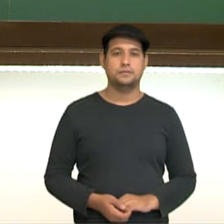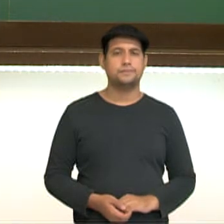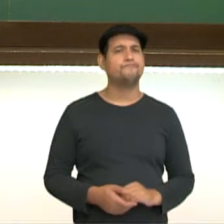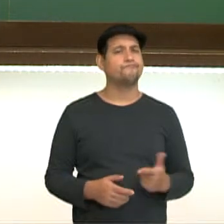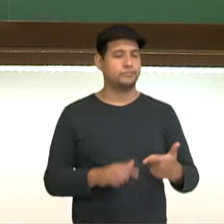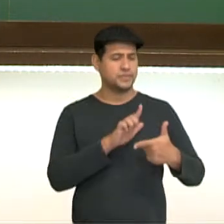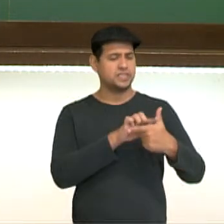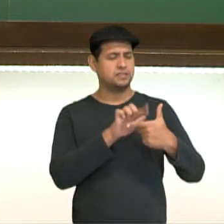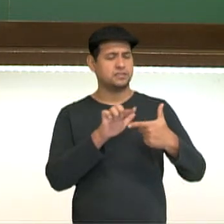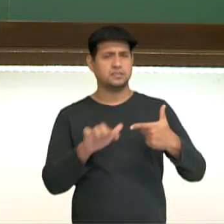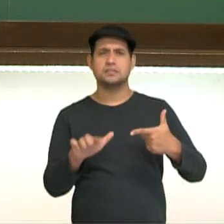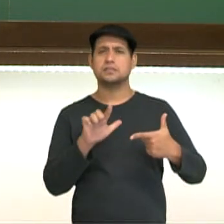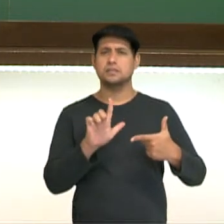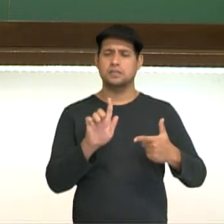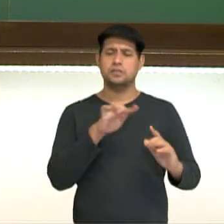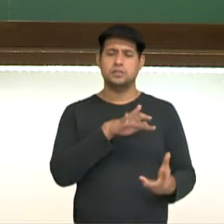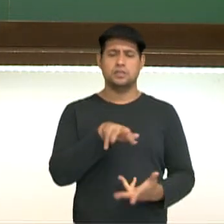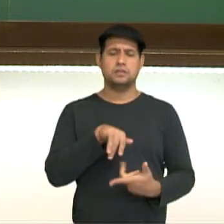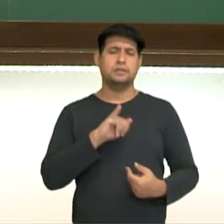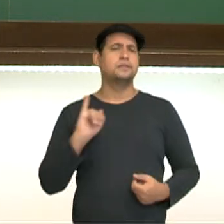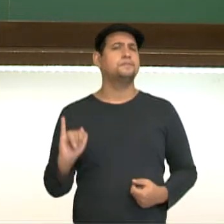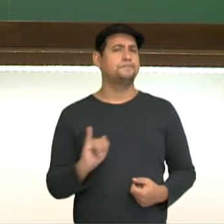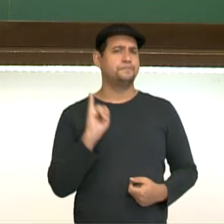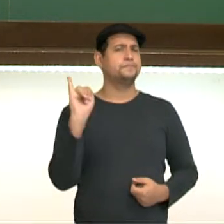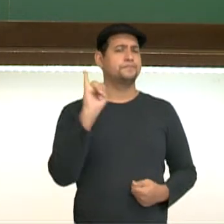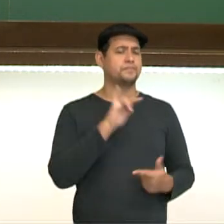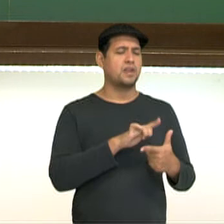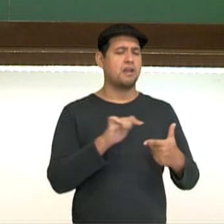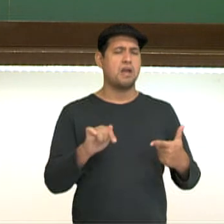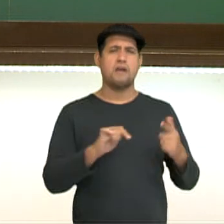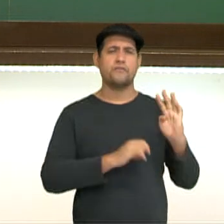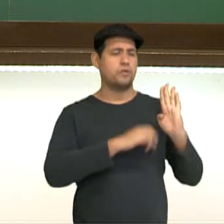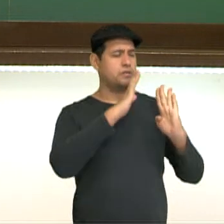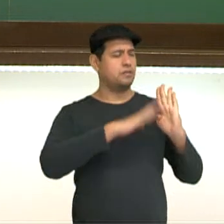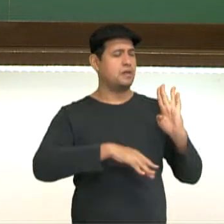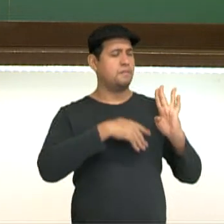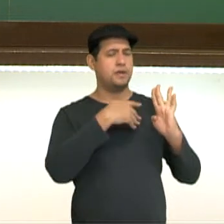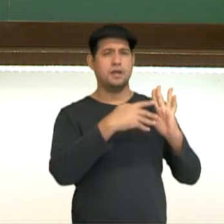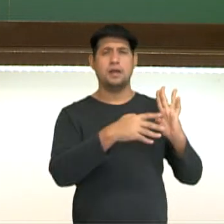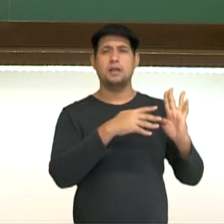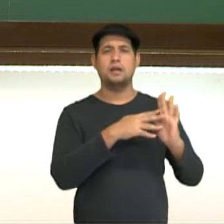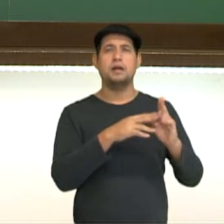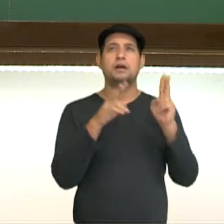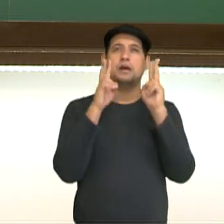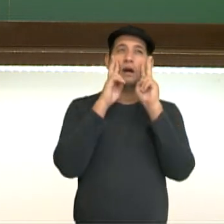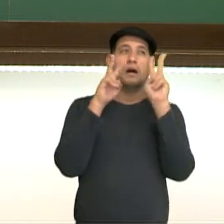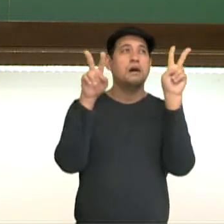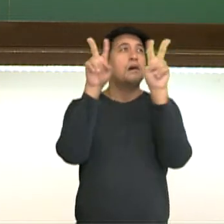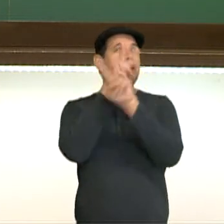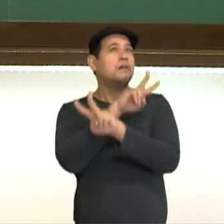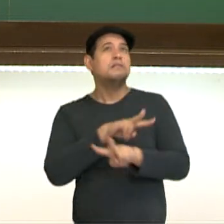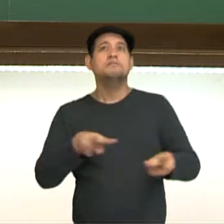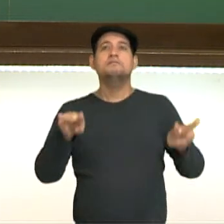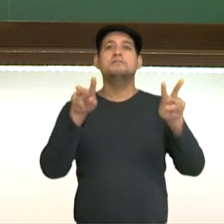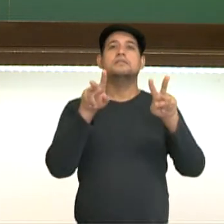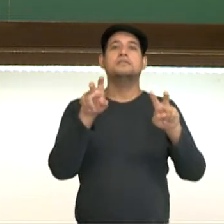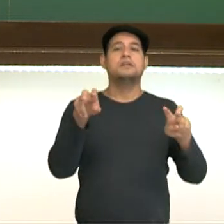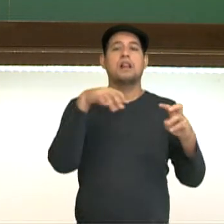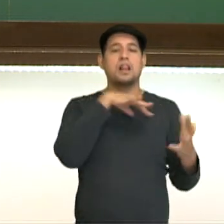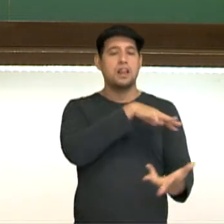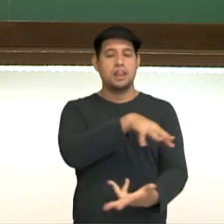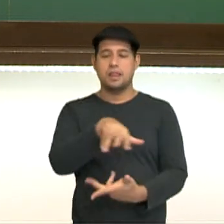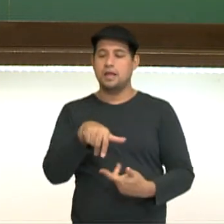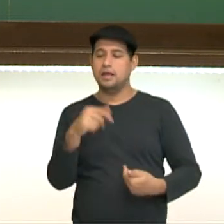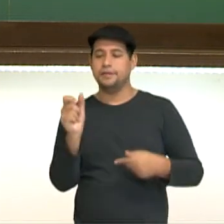Gráficos em geografia são de extrema importância. Gráficos, tabelas, nos auxiliam a ter uma visualização global de determinados